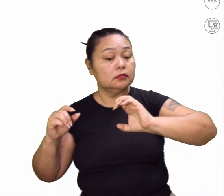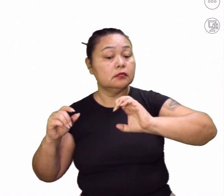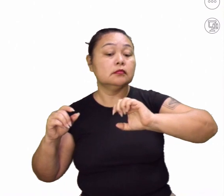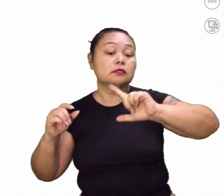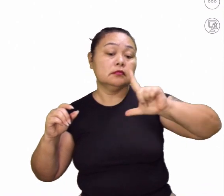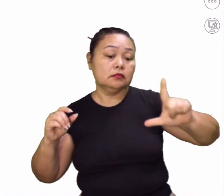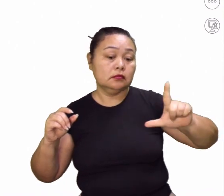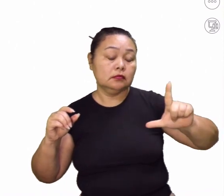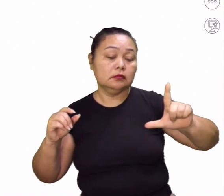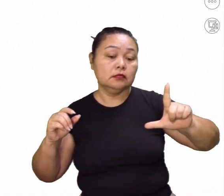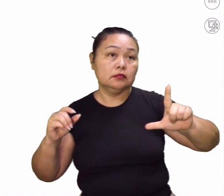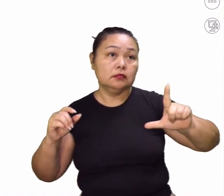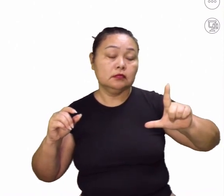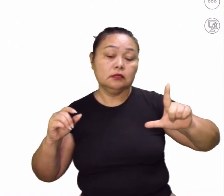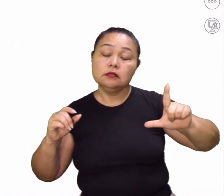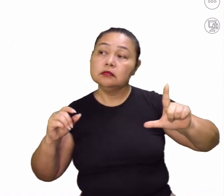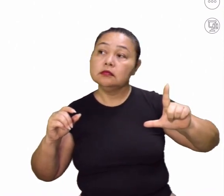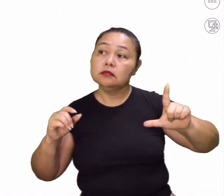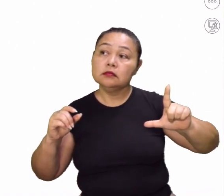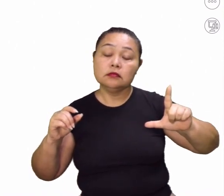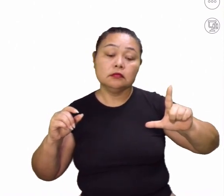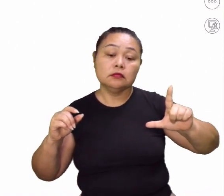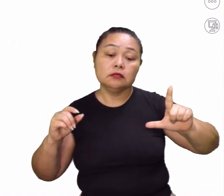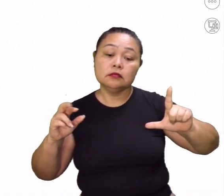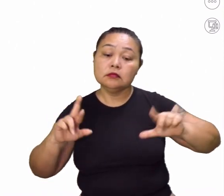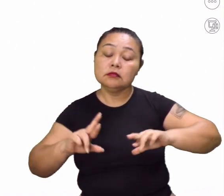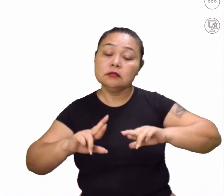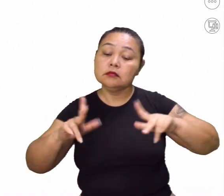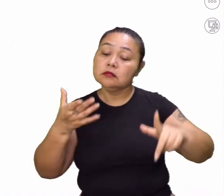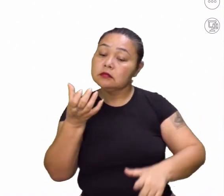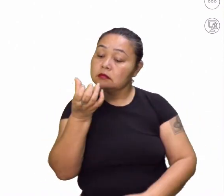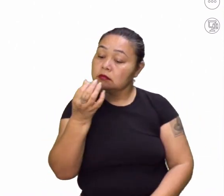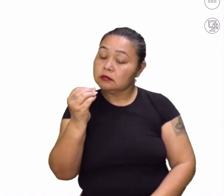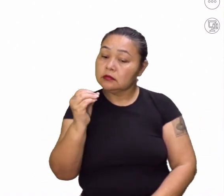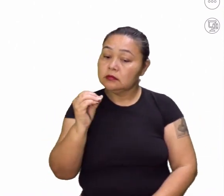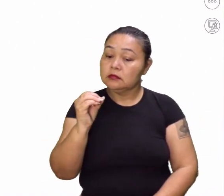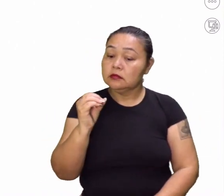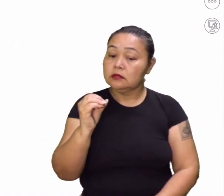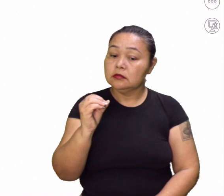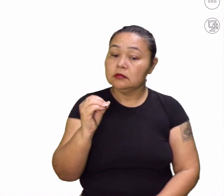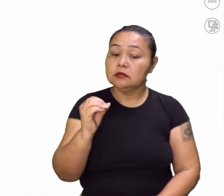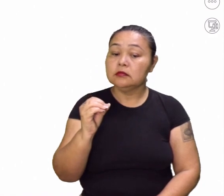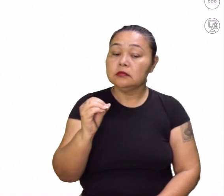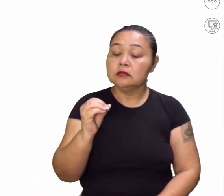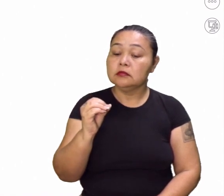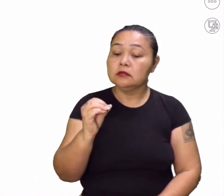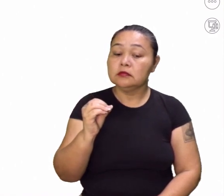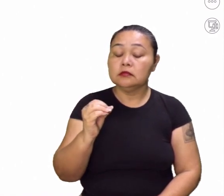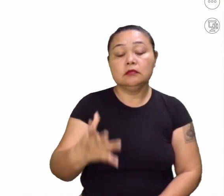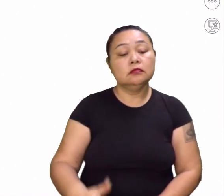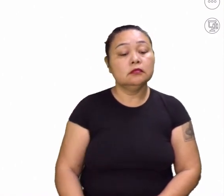a leste. Então, eu tenho uma diferença de 60 graus.